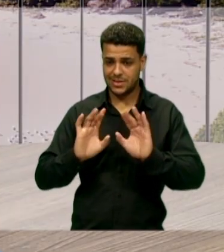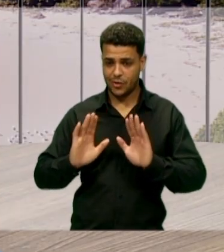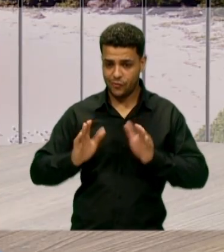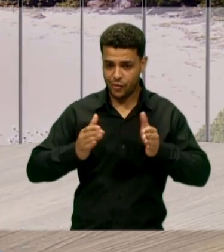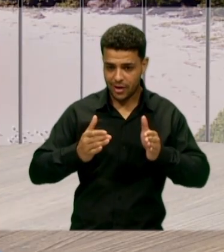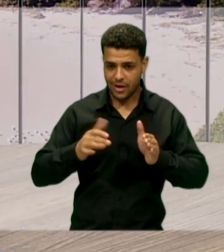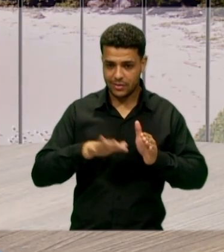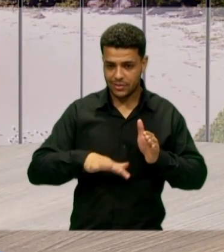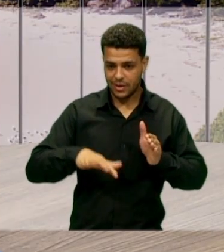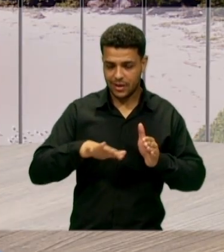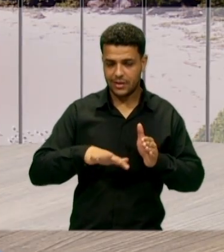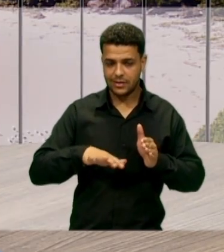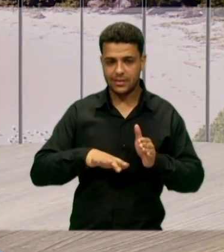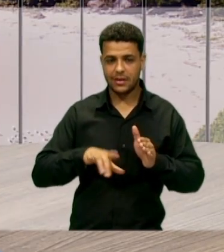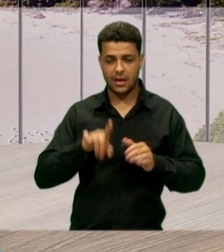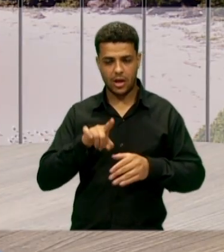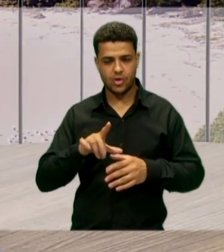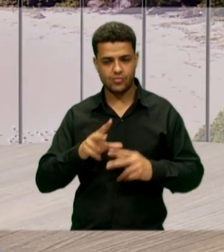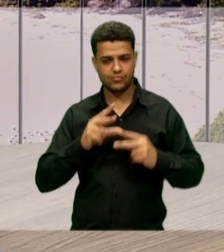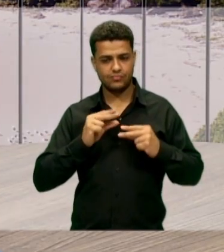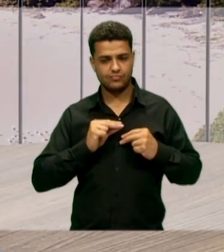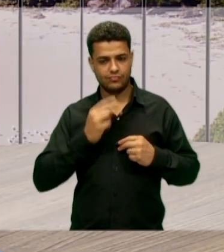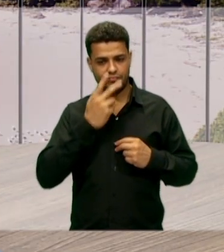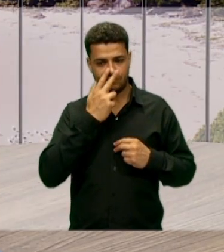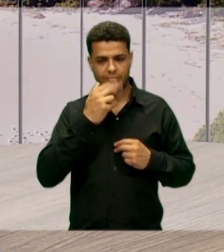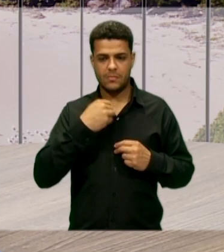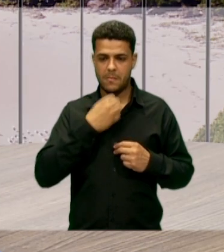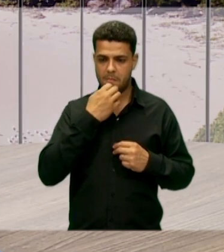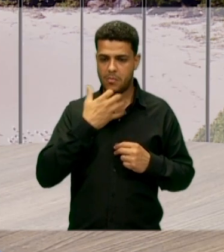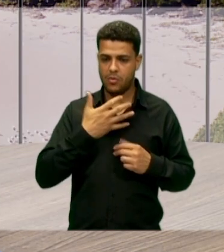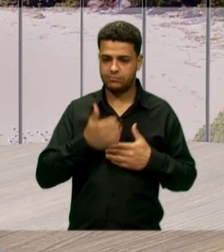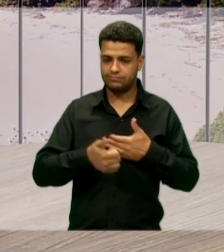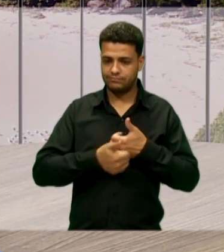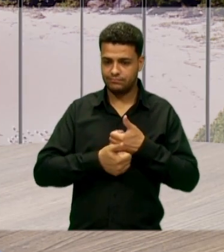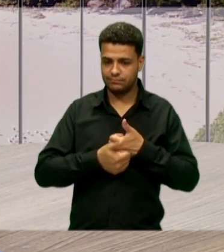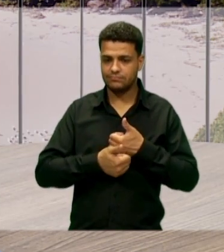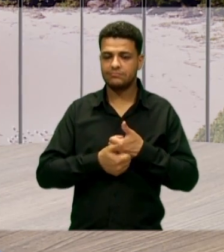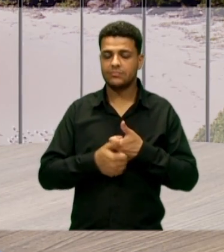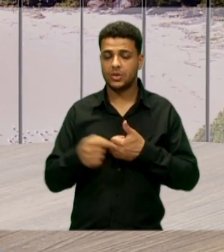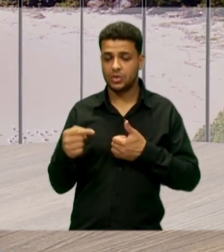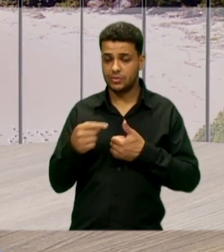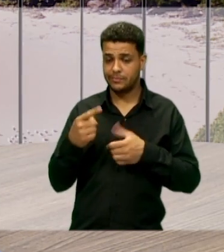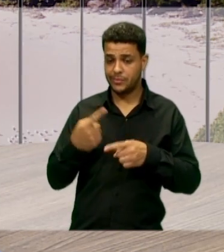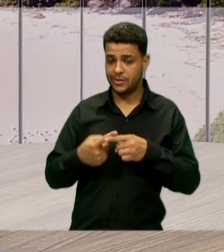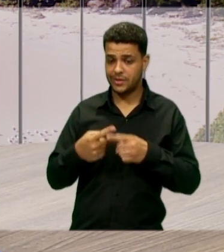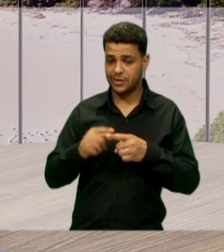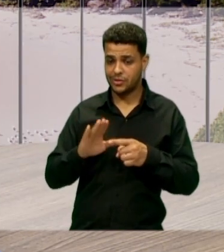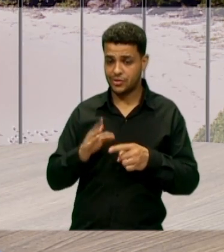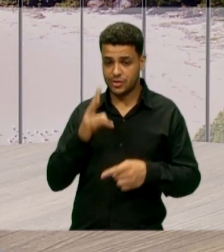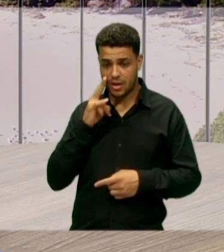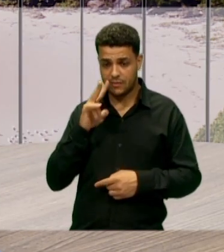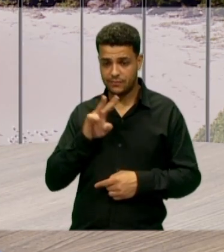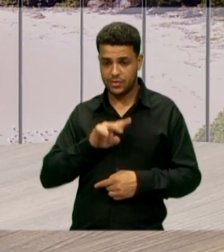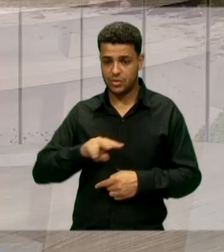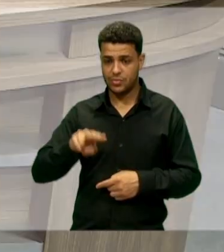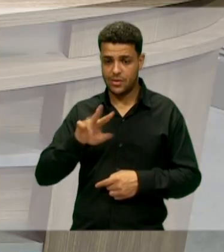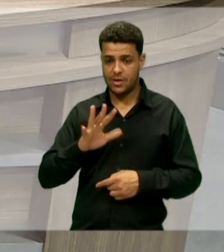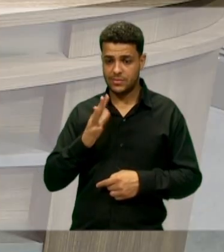né? E isso eu considero algo muito positivo, até porque a gente já viu casos de pacientes